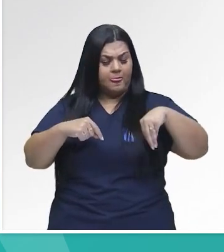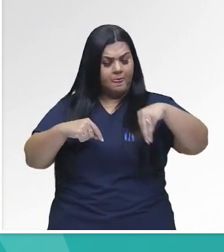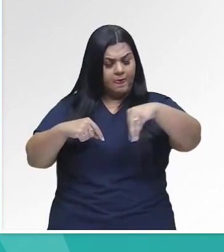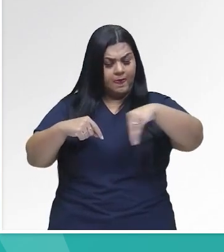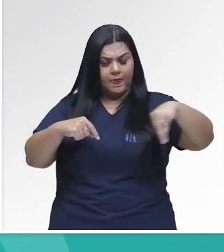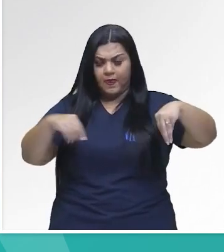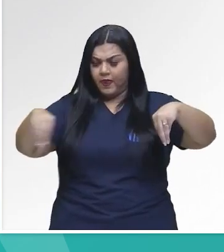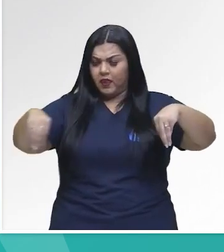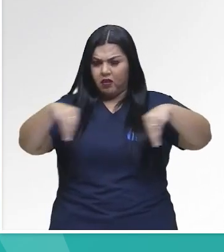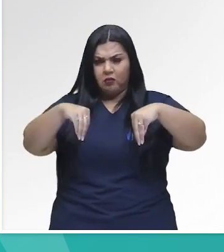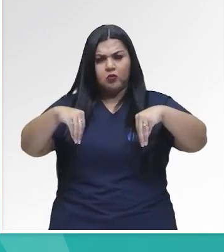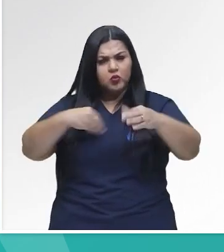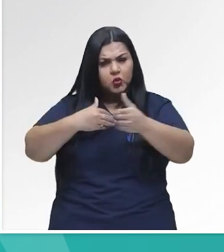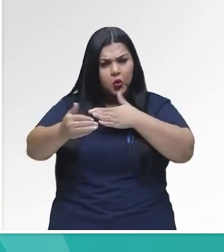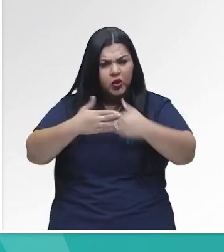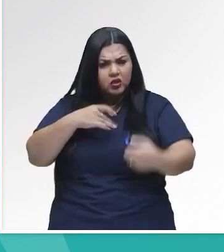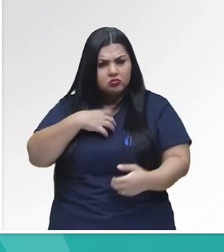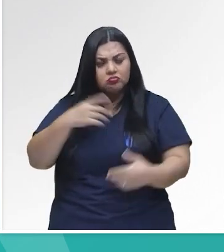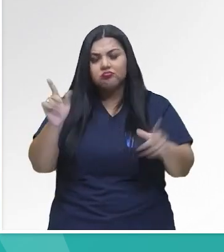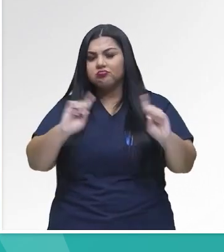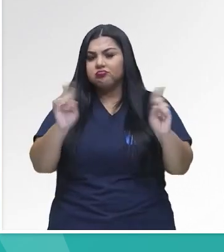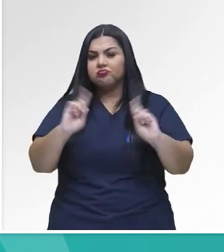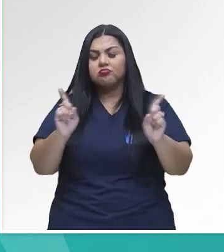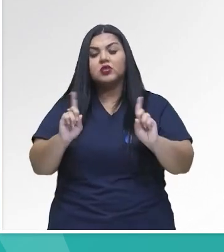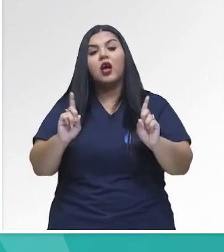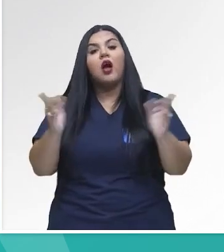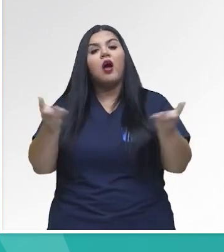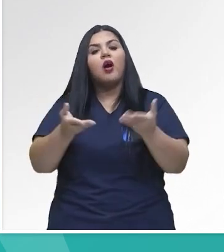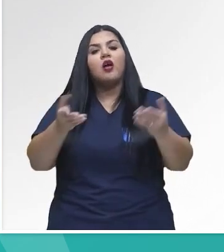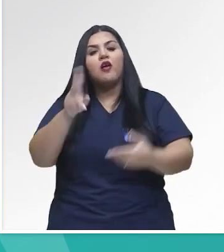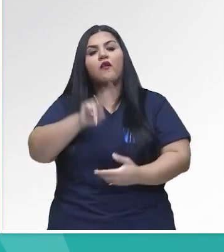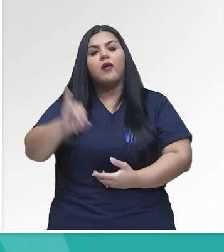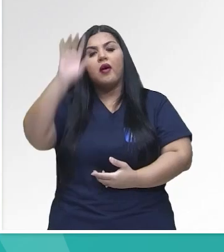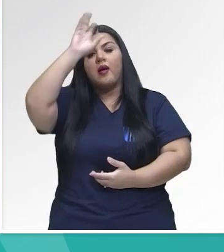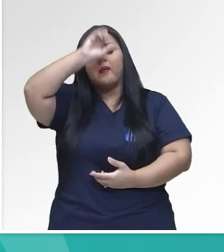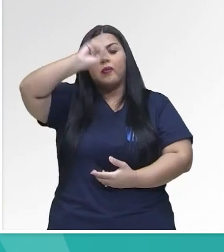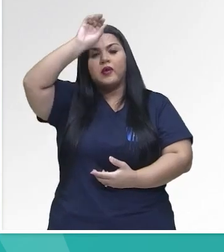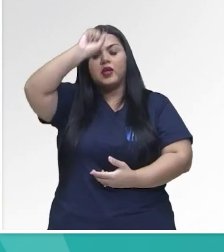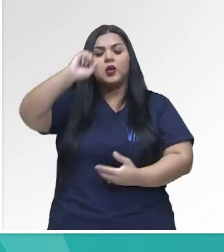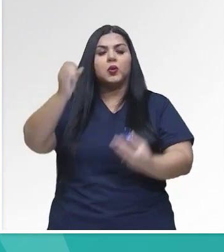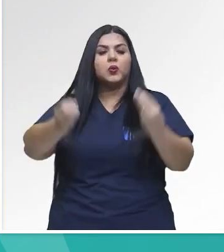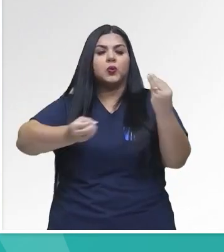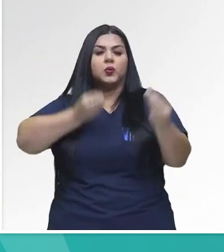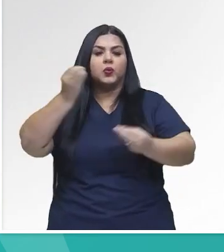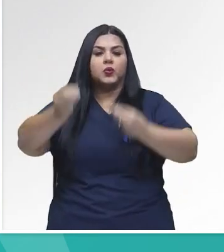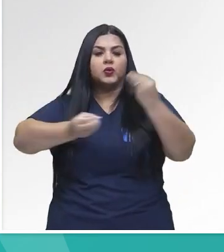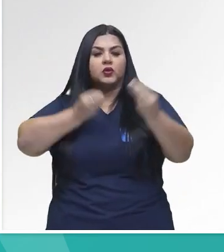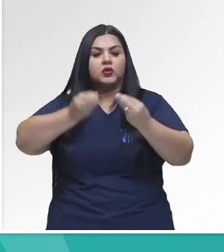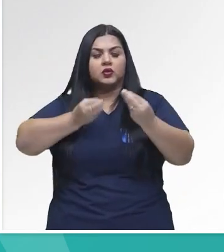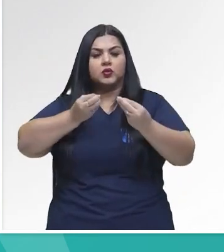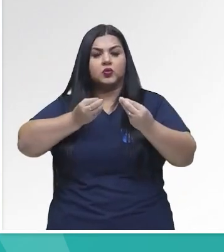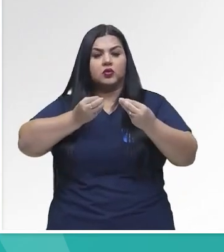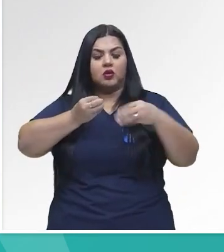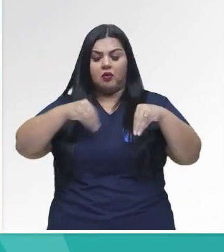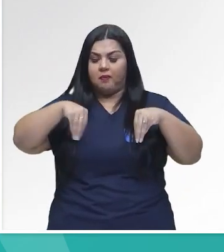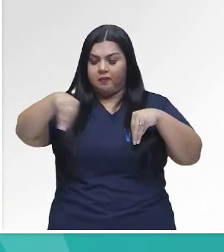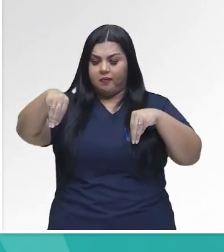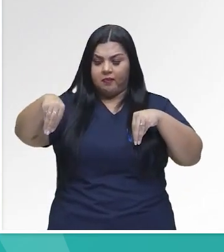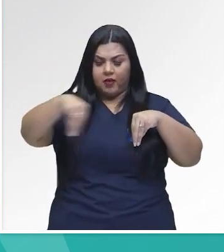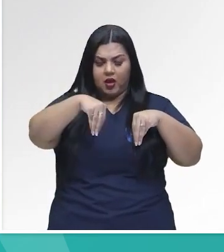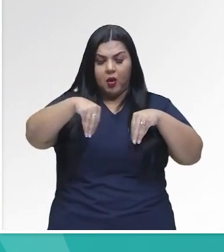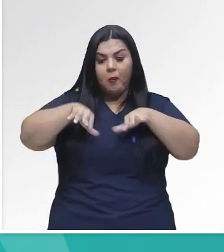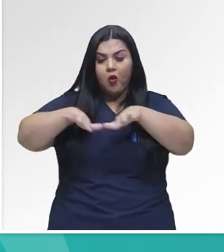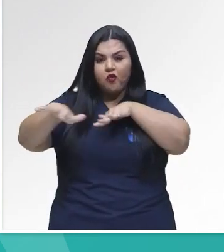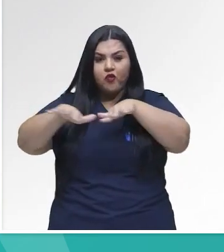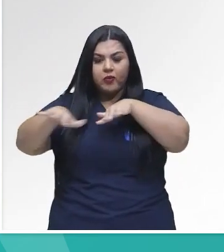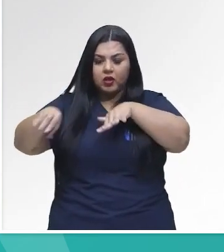batalhar? De qualquer jeito, não. Então, vamos aprender agora como é o deslocamento dessas peças. Então,